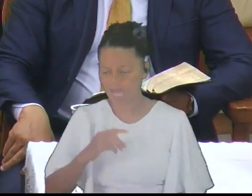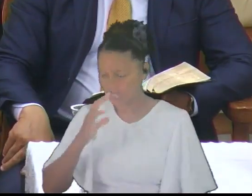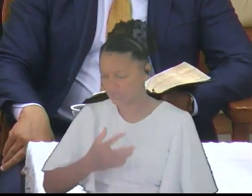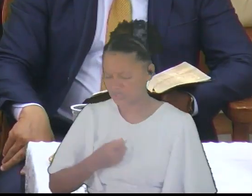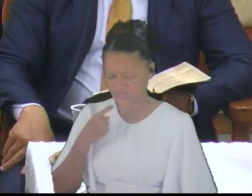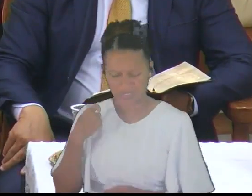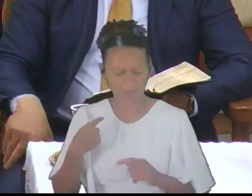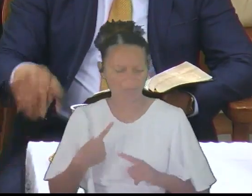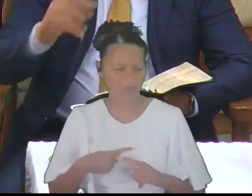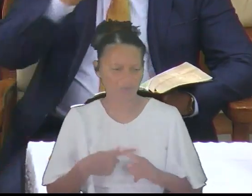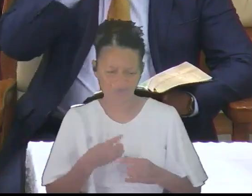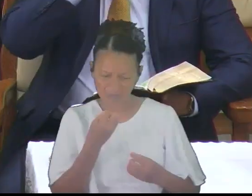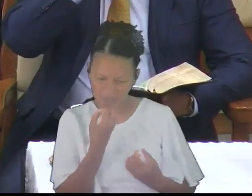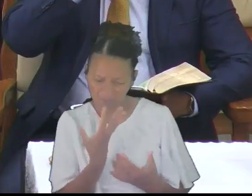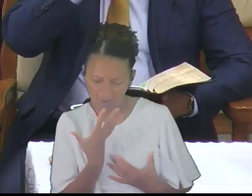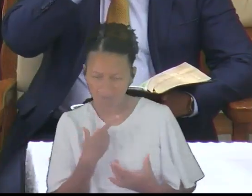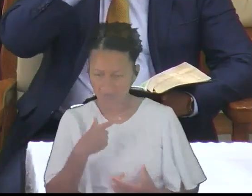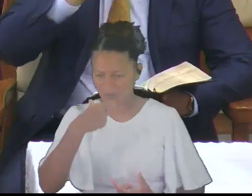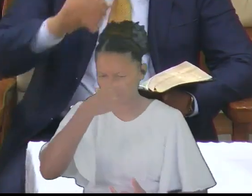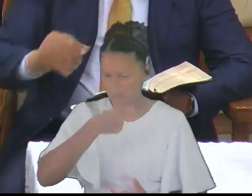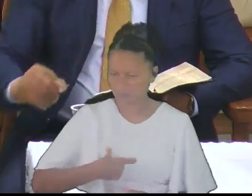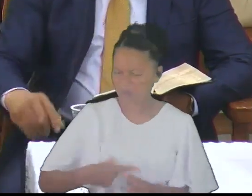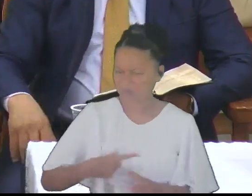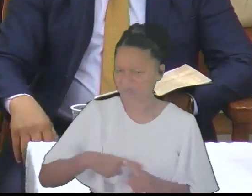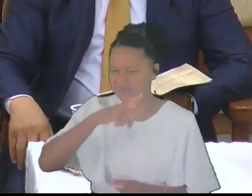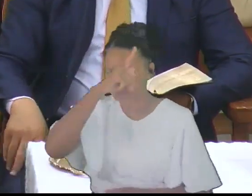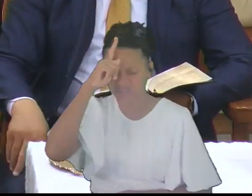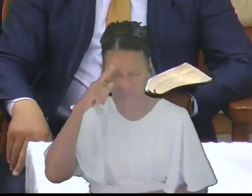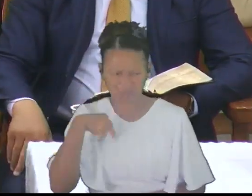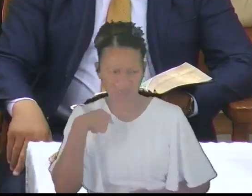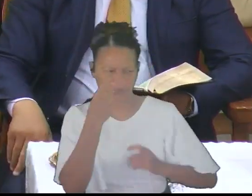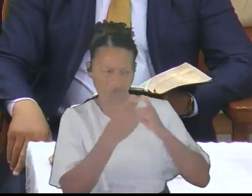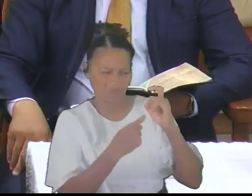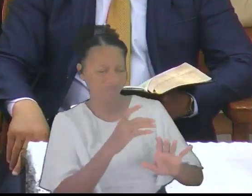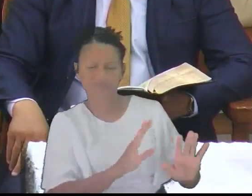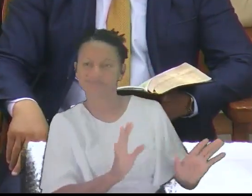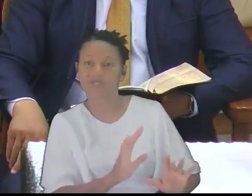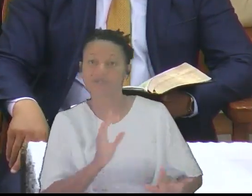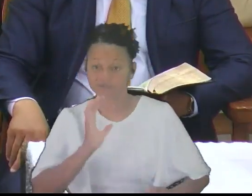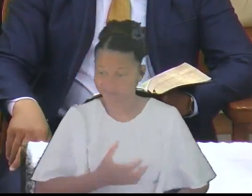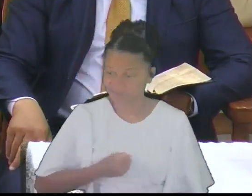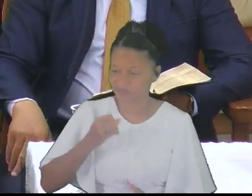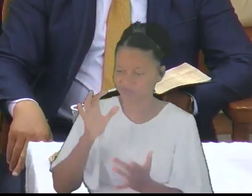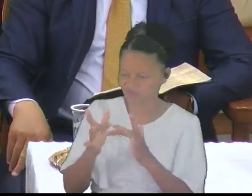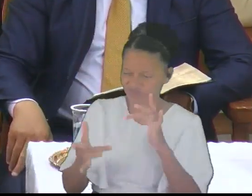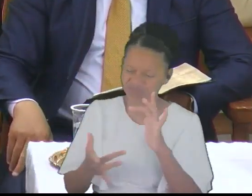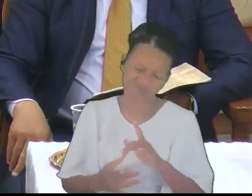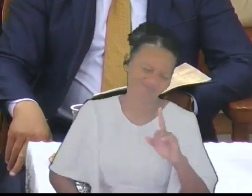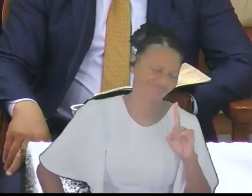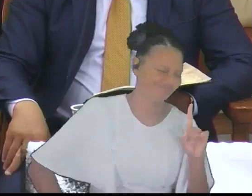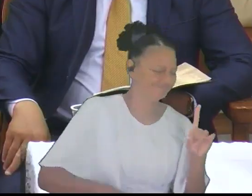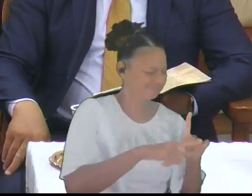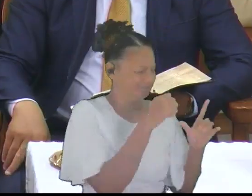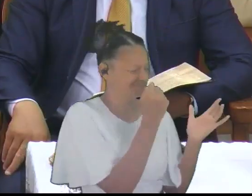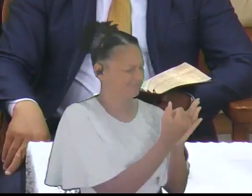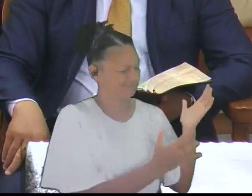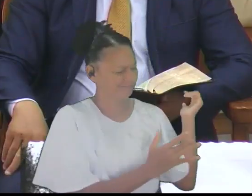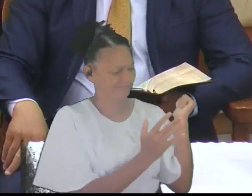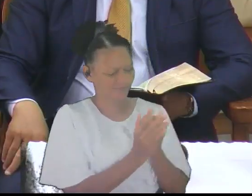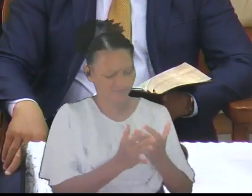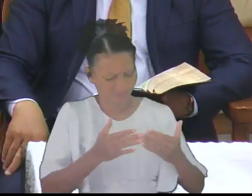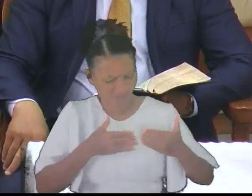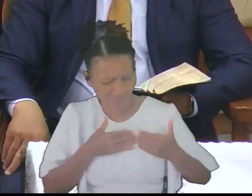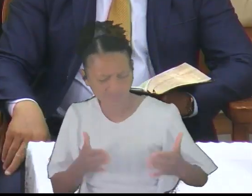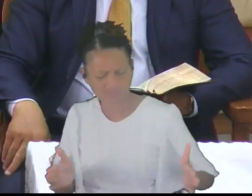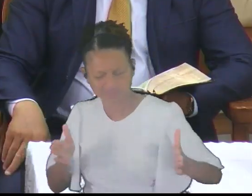gentil. Eu não sou salvo porque eu me importo com você. Eu sou salvo porque Jesus na cruz inaugurou um novo e vivo caminho. Ele